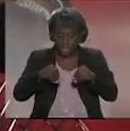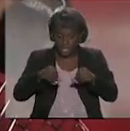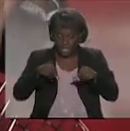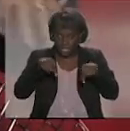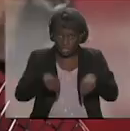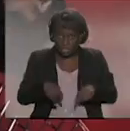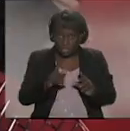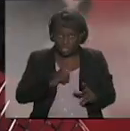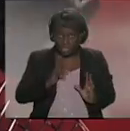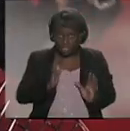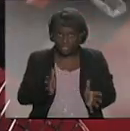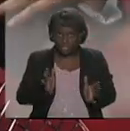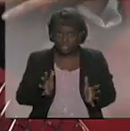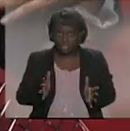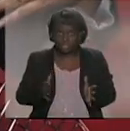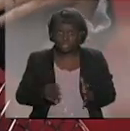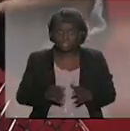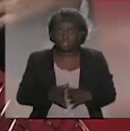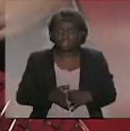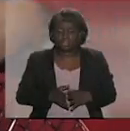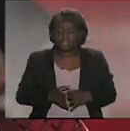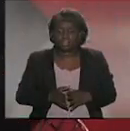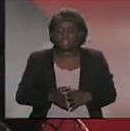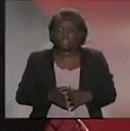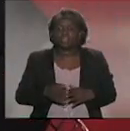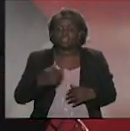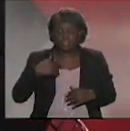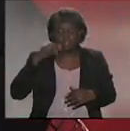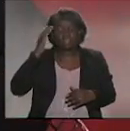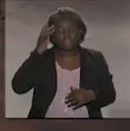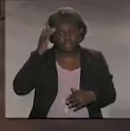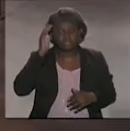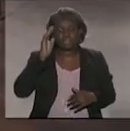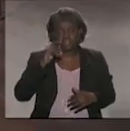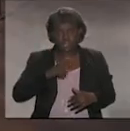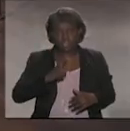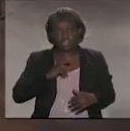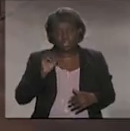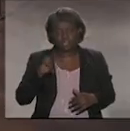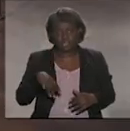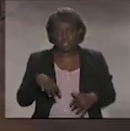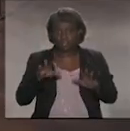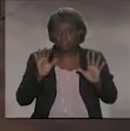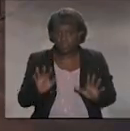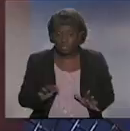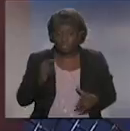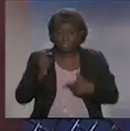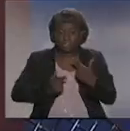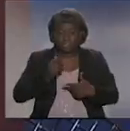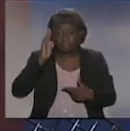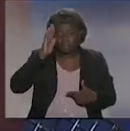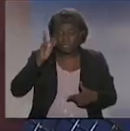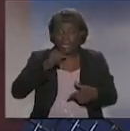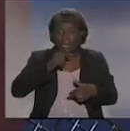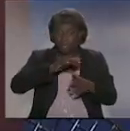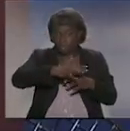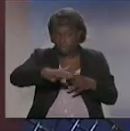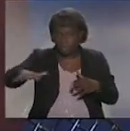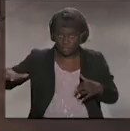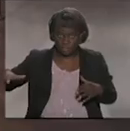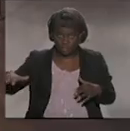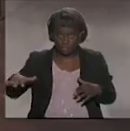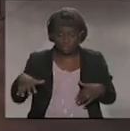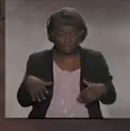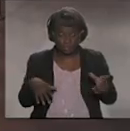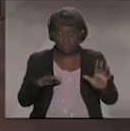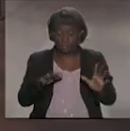dentro, já na terra, quer dizer, na parte continental? Eu acredito que sim, mas o que a gente tem trabalhado mais é no